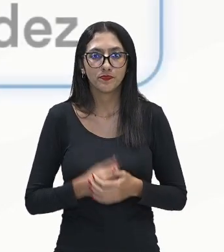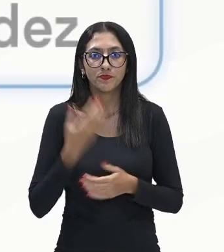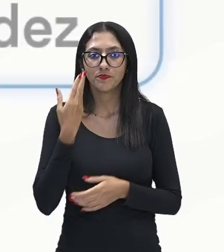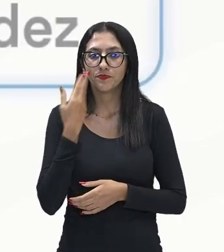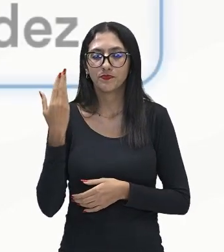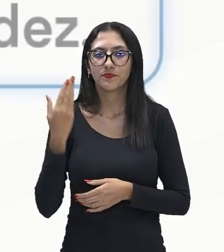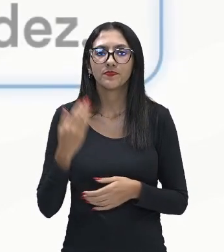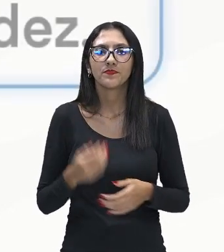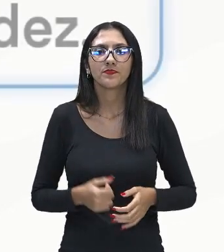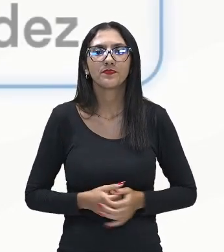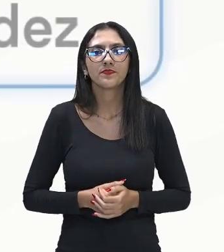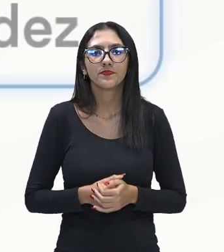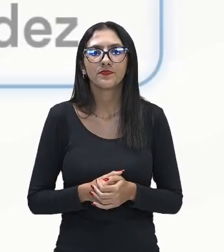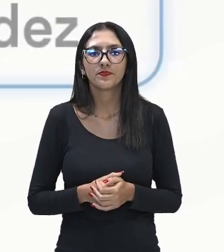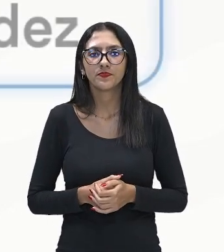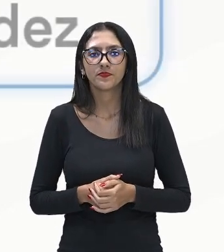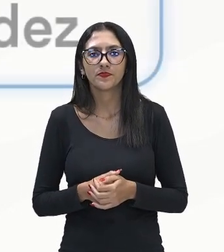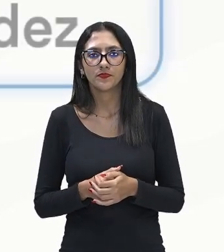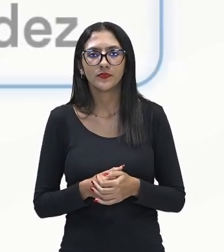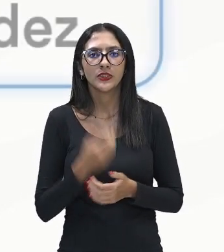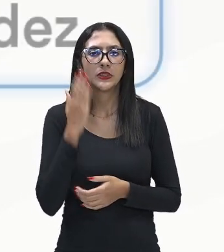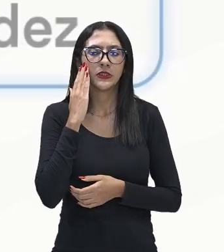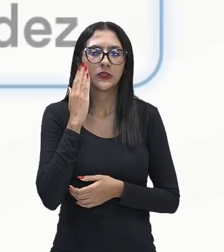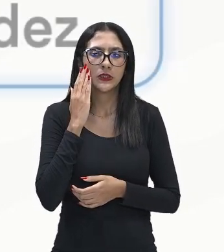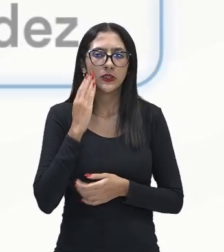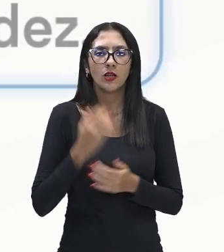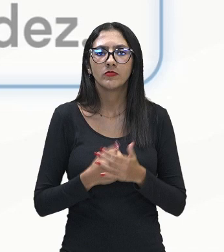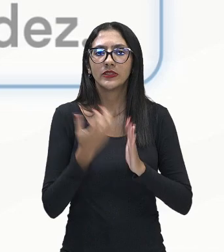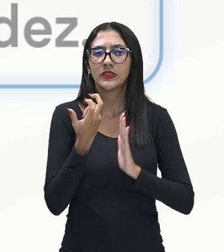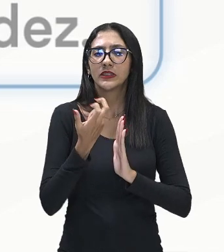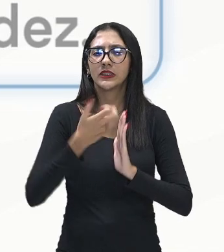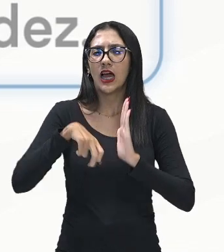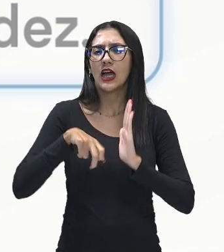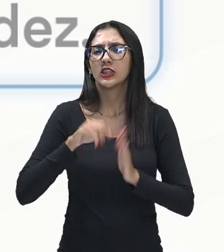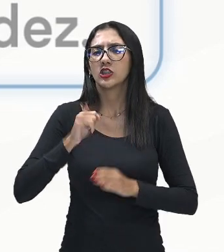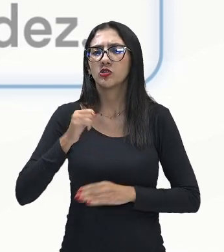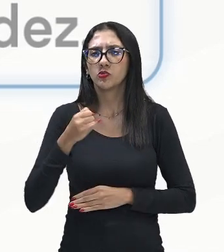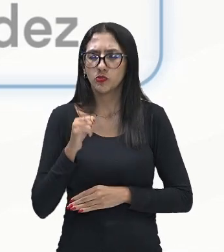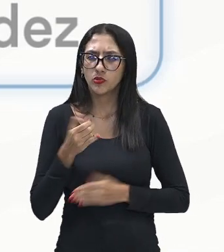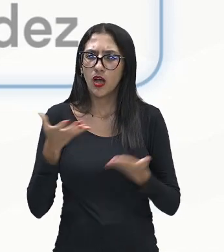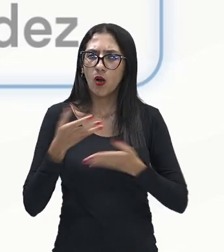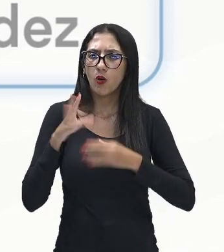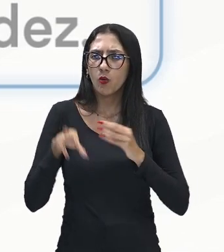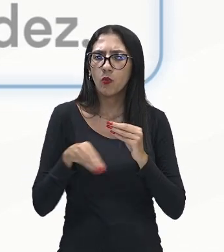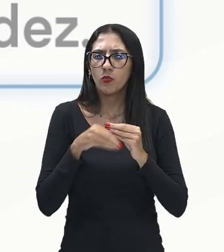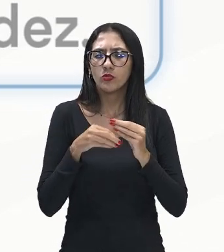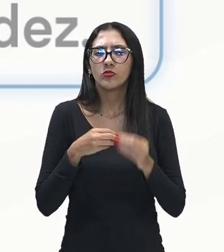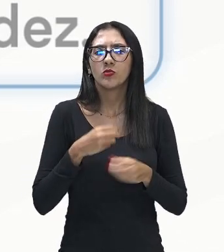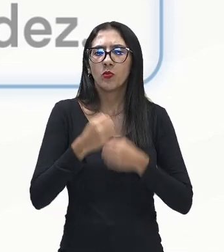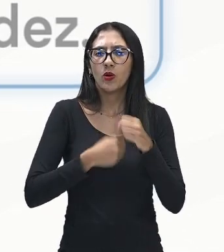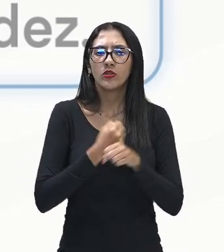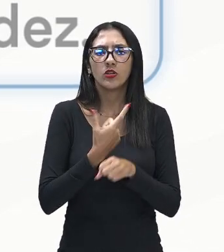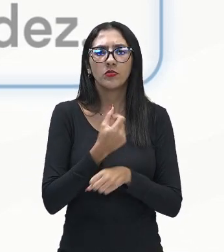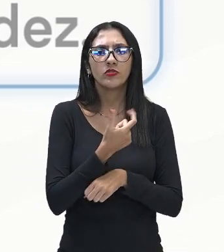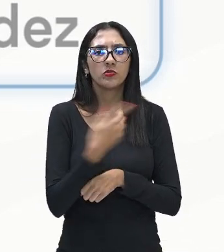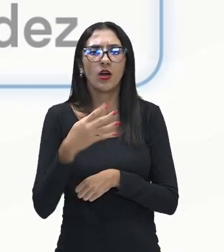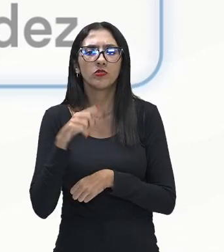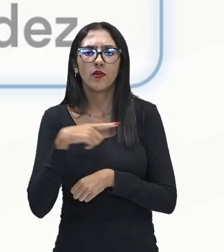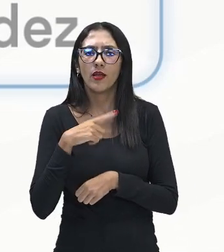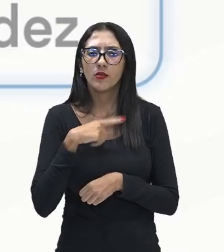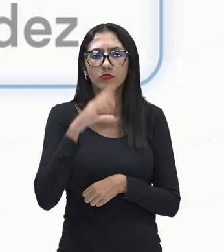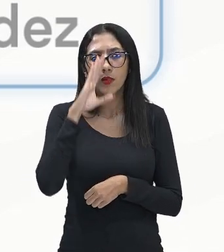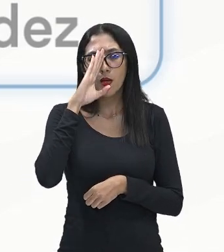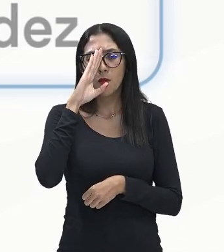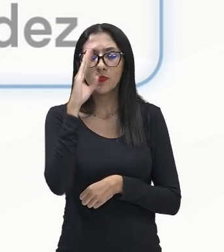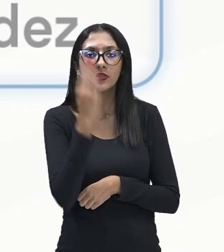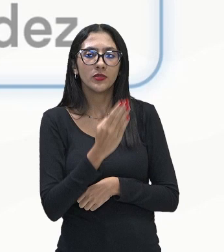O Tesouro Direto, mesmo diante do cenário de queda nas taxas de juros em 2024, mantém-se como uma opção sólida para